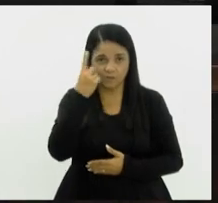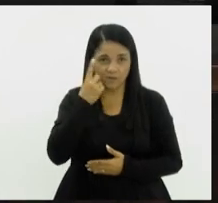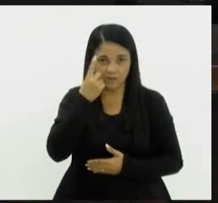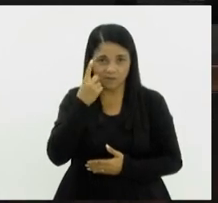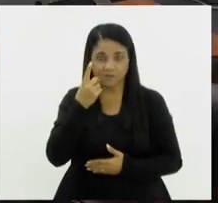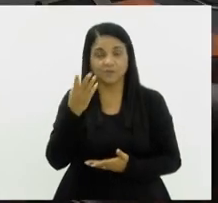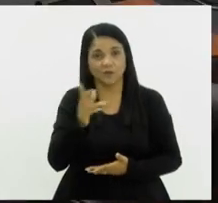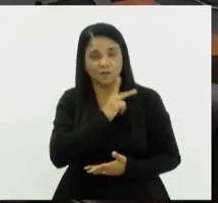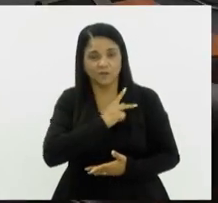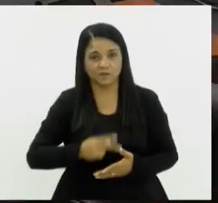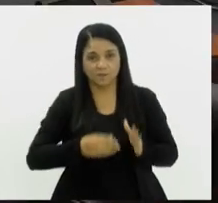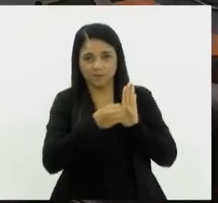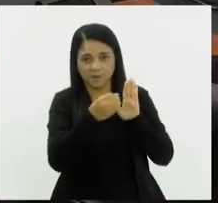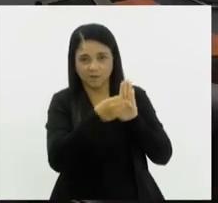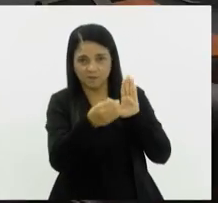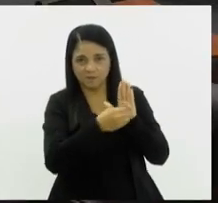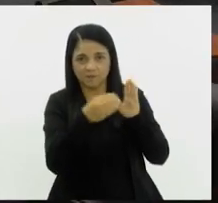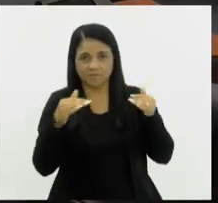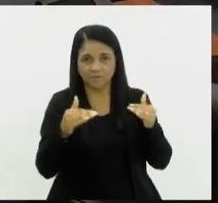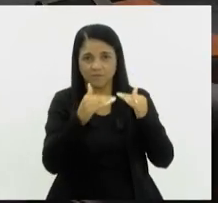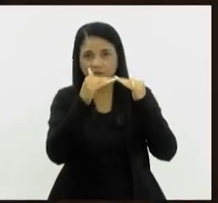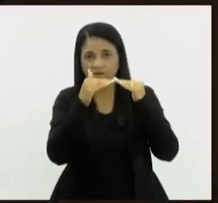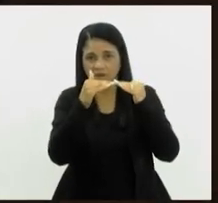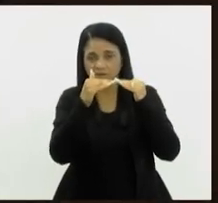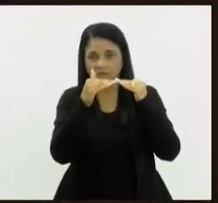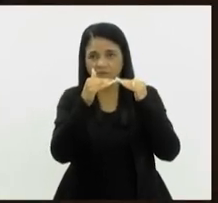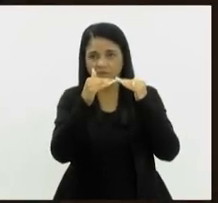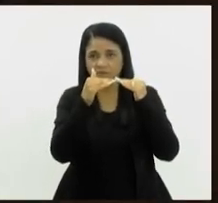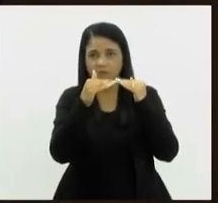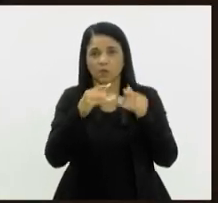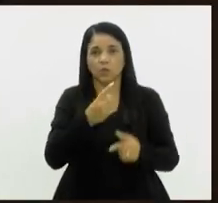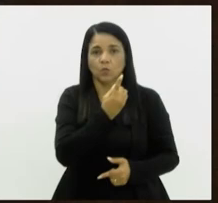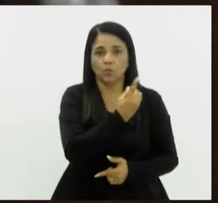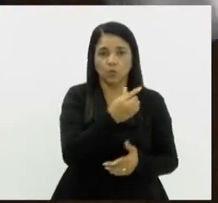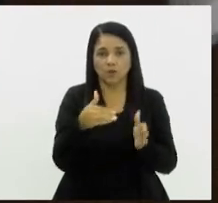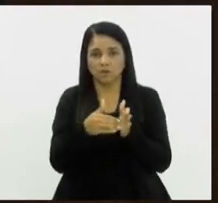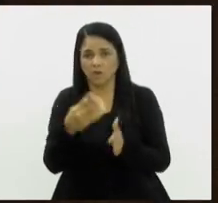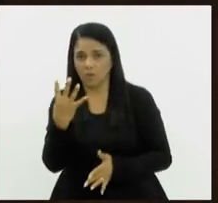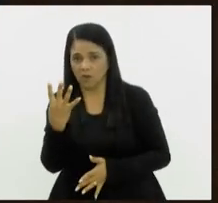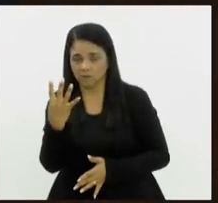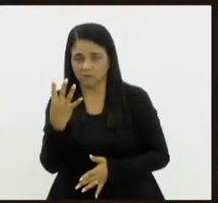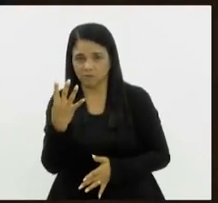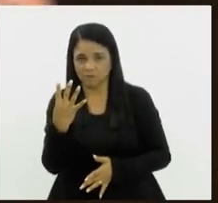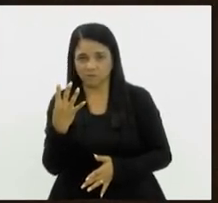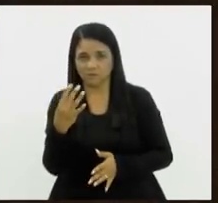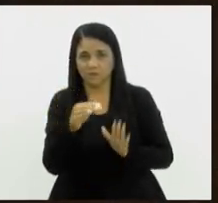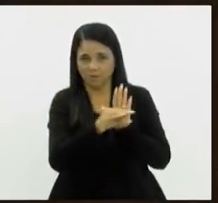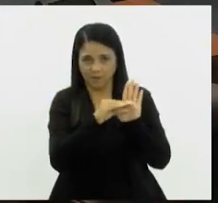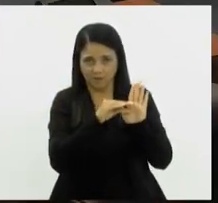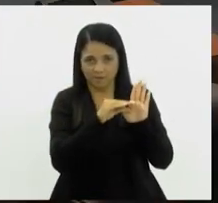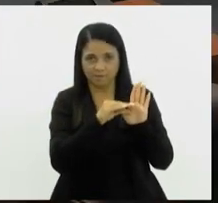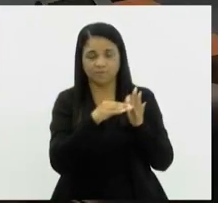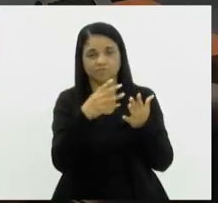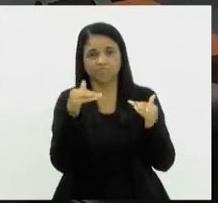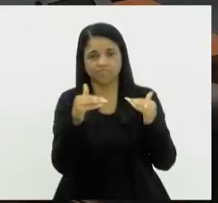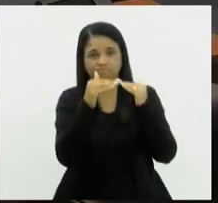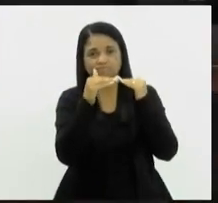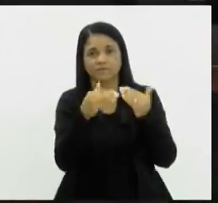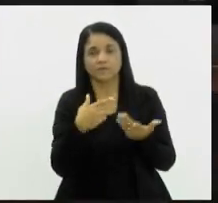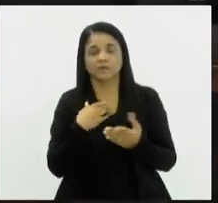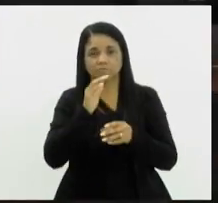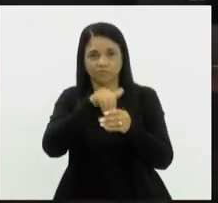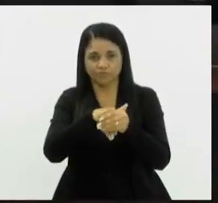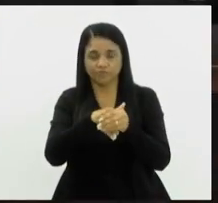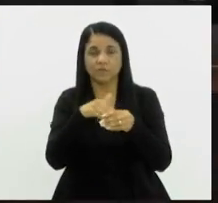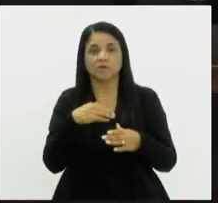Senhora Presidente, o parecer é favorável às emendas de número 1 a número 4. Obrigada, deputado. Pela Comissão de